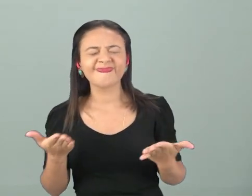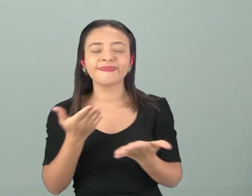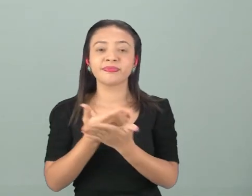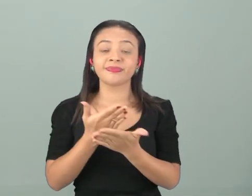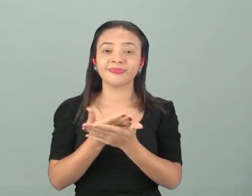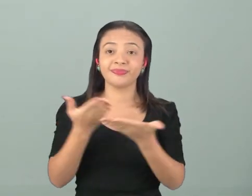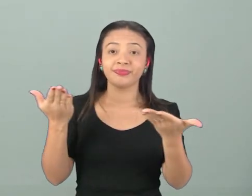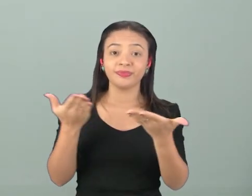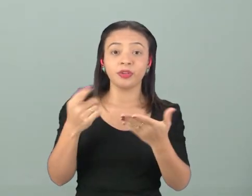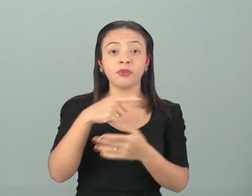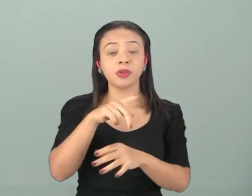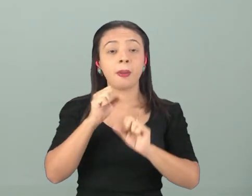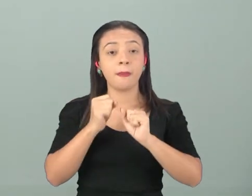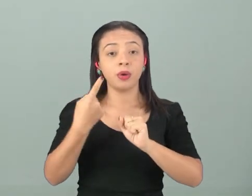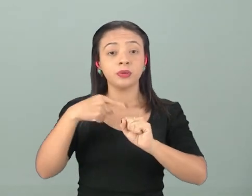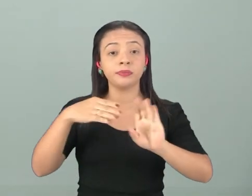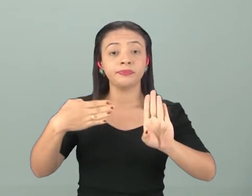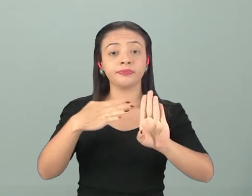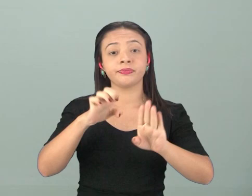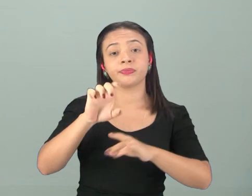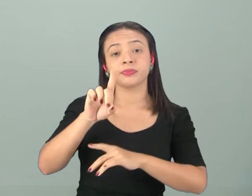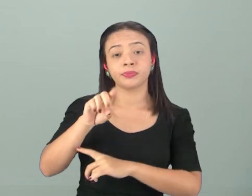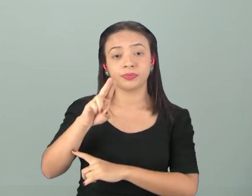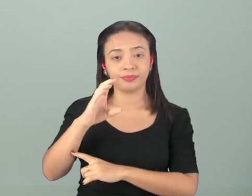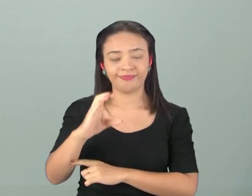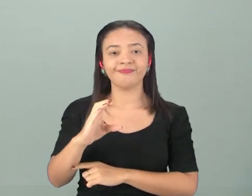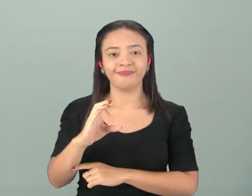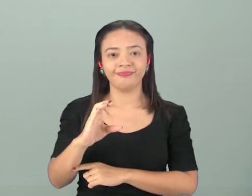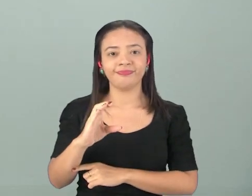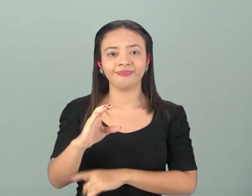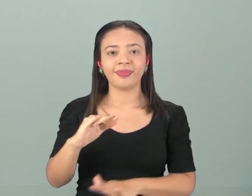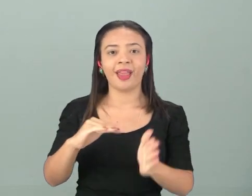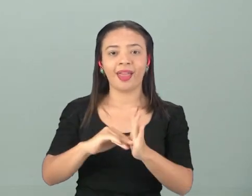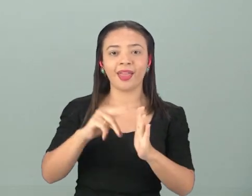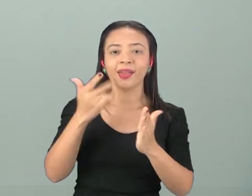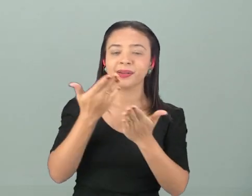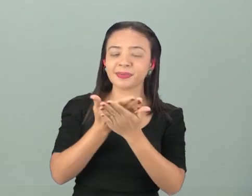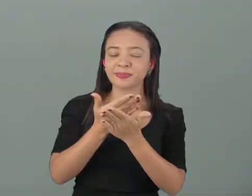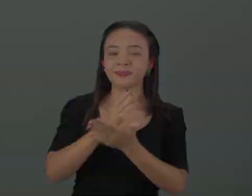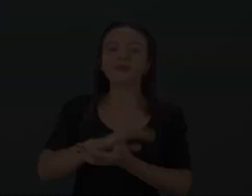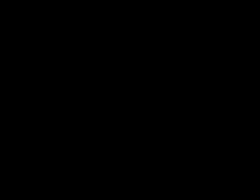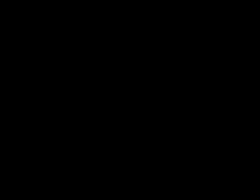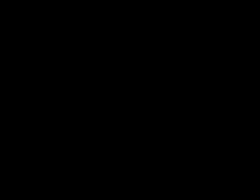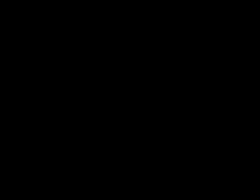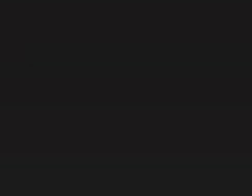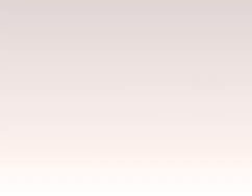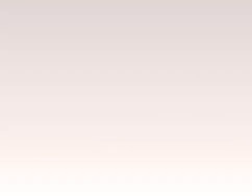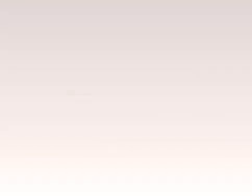aula de hoje. Vocês podem acessá-la mais vezes lá na plataforma Eduque. Até a próxima aula!